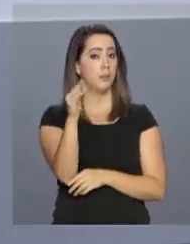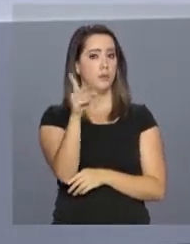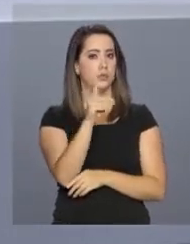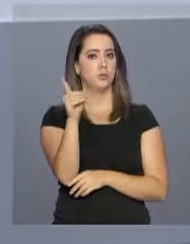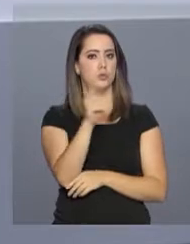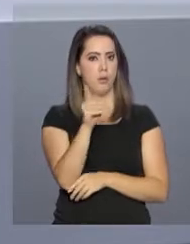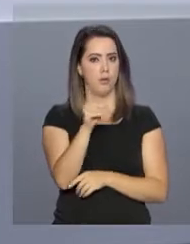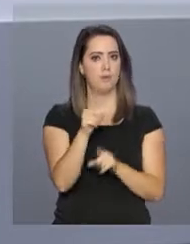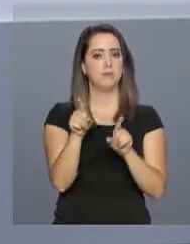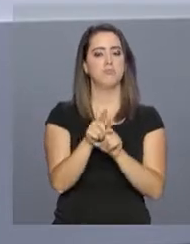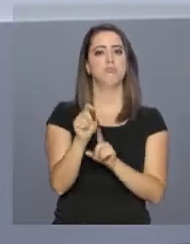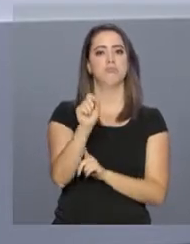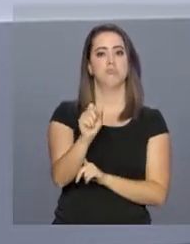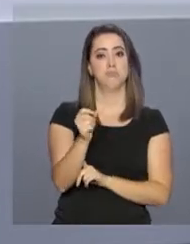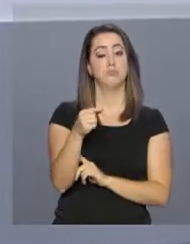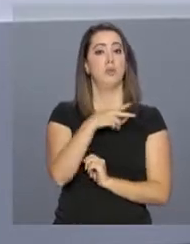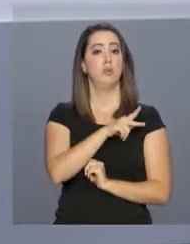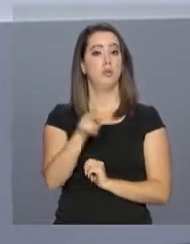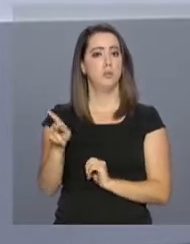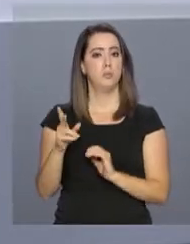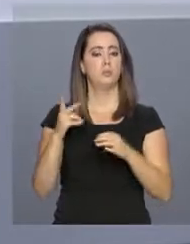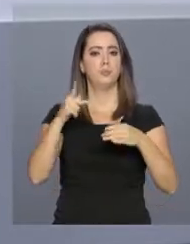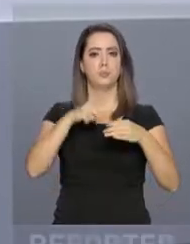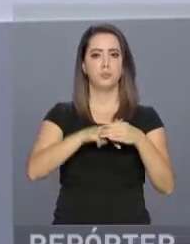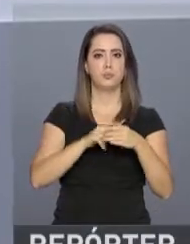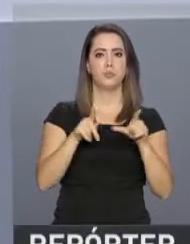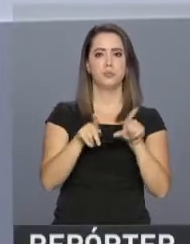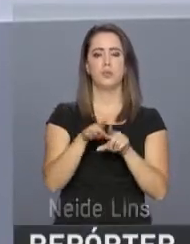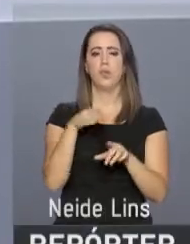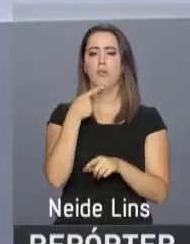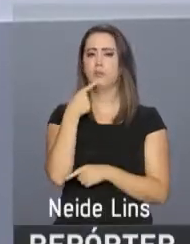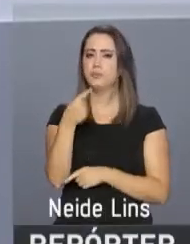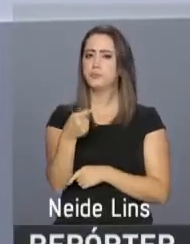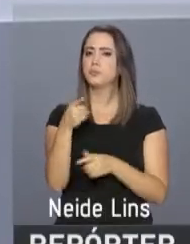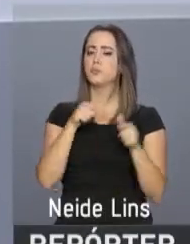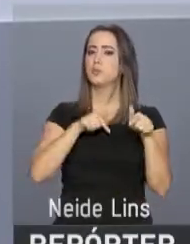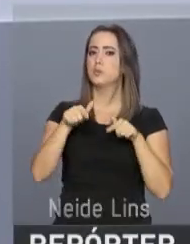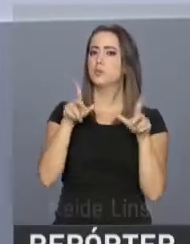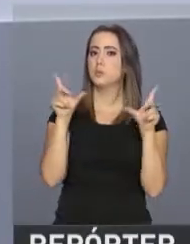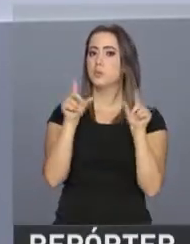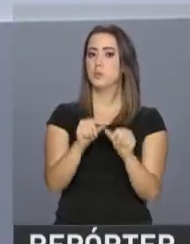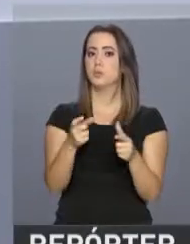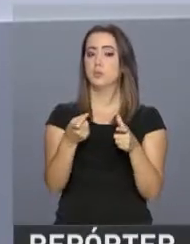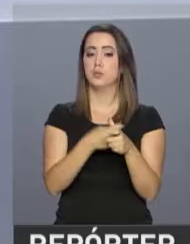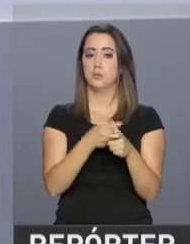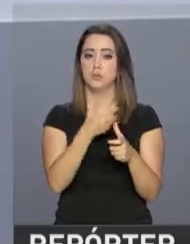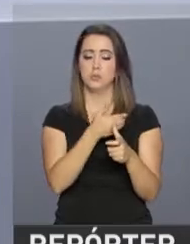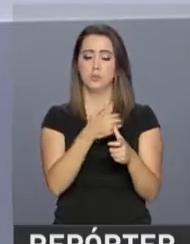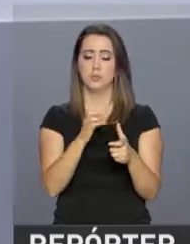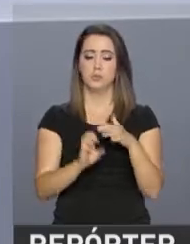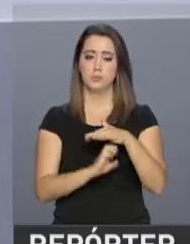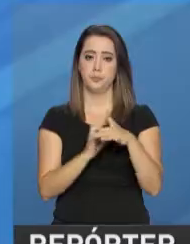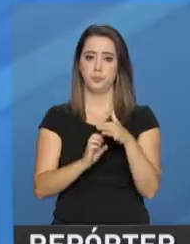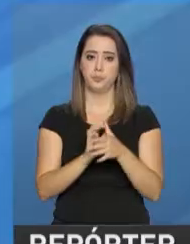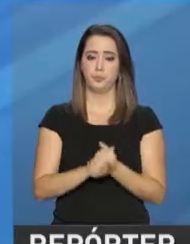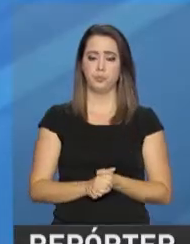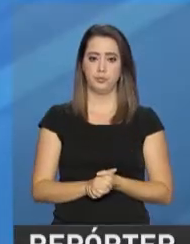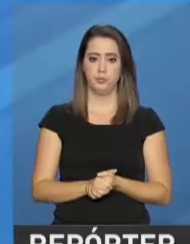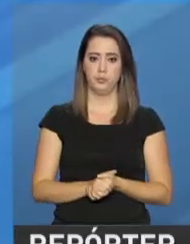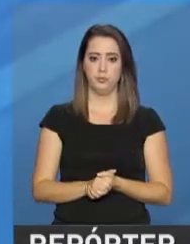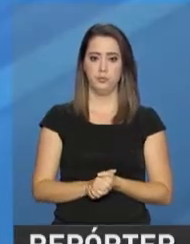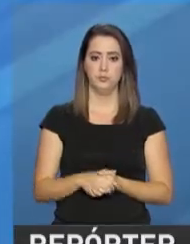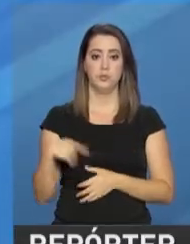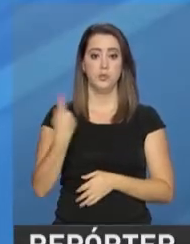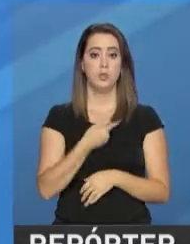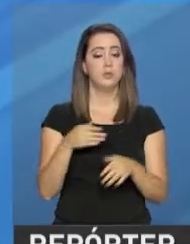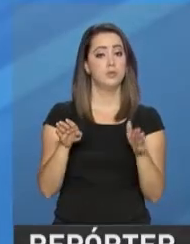US$ 74,5 bilhões. O presidente da Petrobras, Pedro Parente, comentou o trabalho feito para reduzir a dívida da empresa. Quando